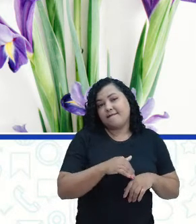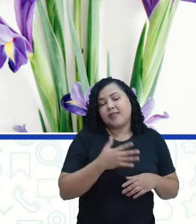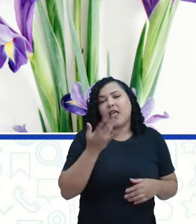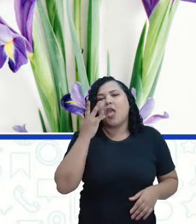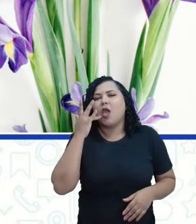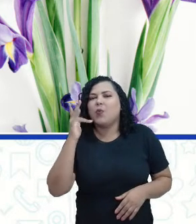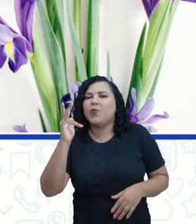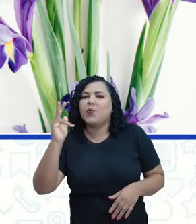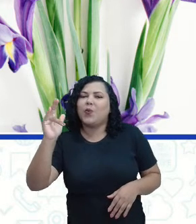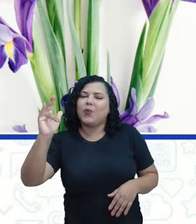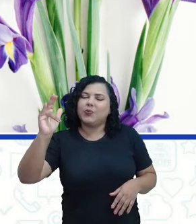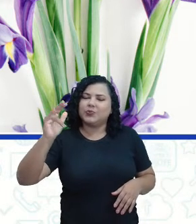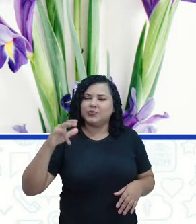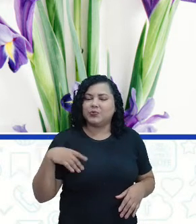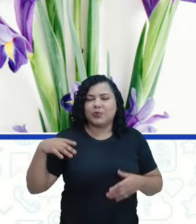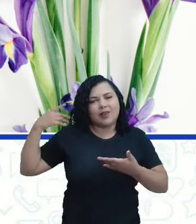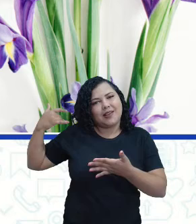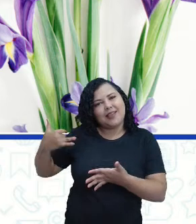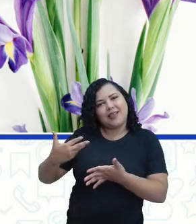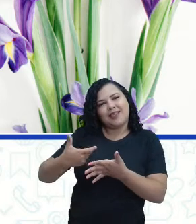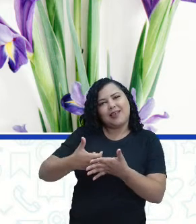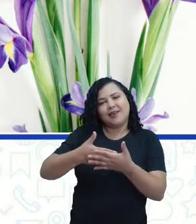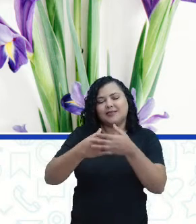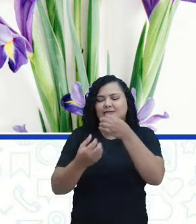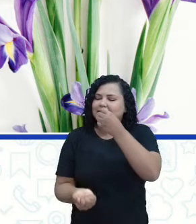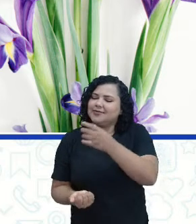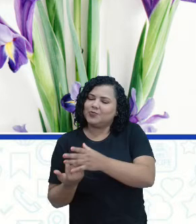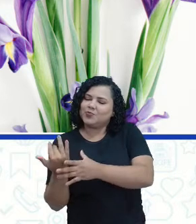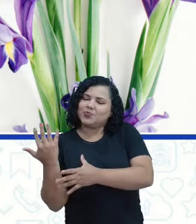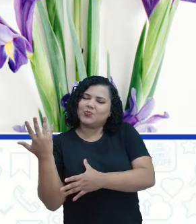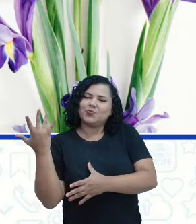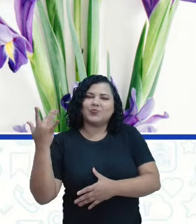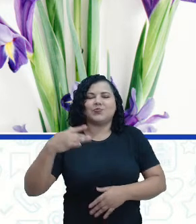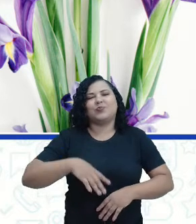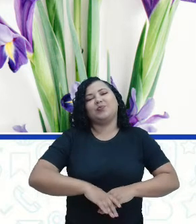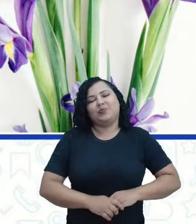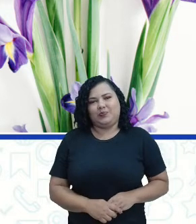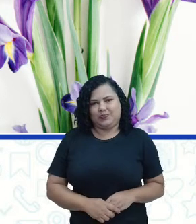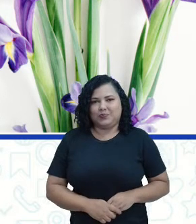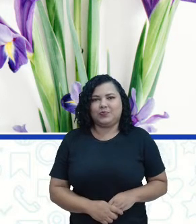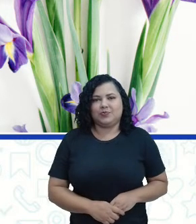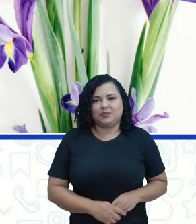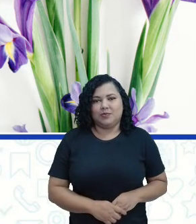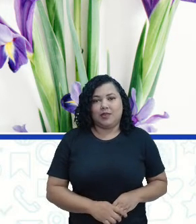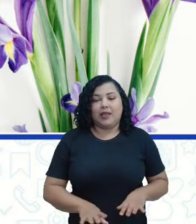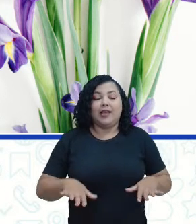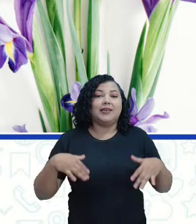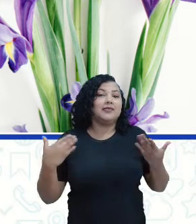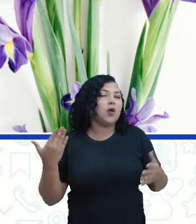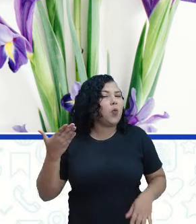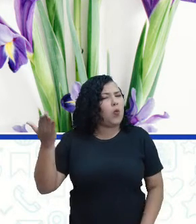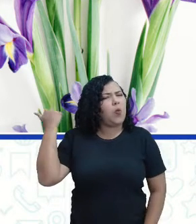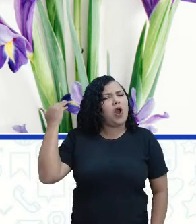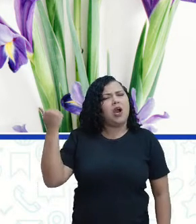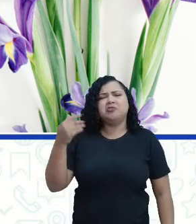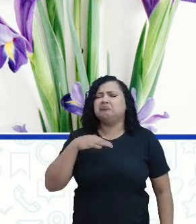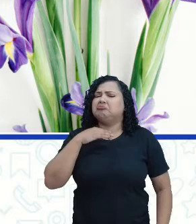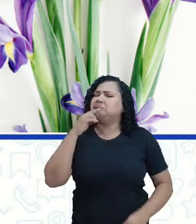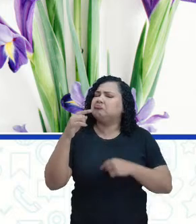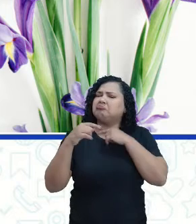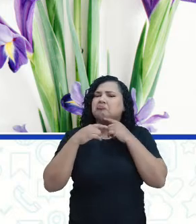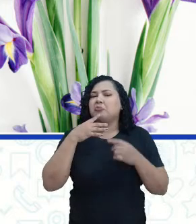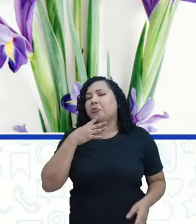na ganga impura, a bruta mina entre os cascalhos vela. Amo-te assim, desconhecida e